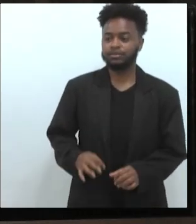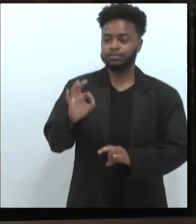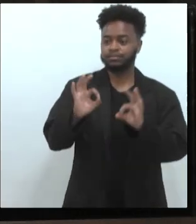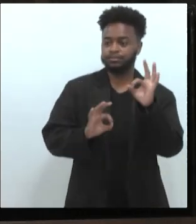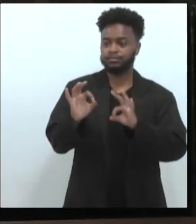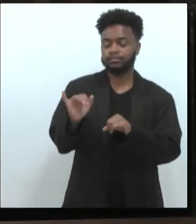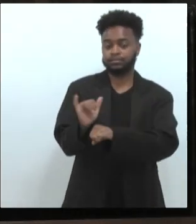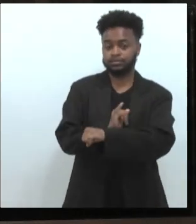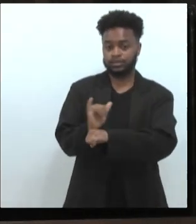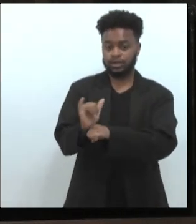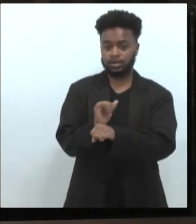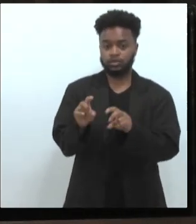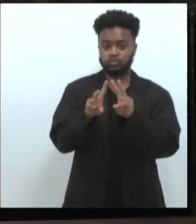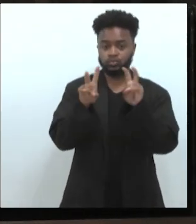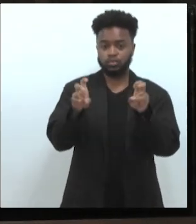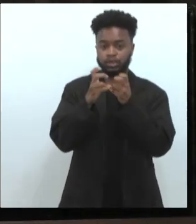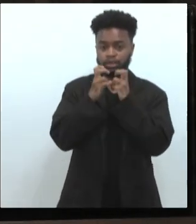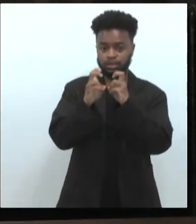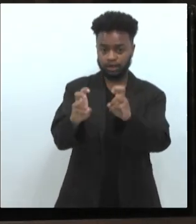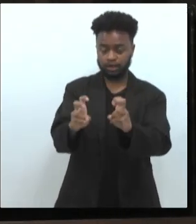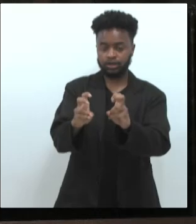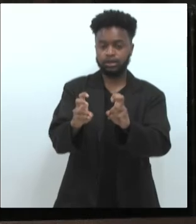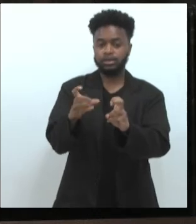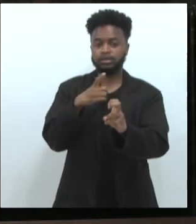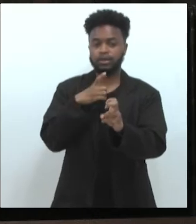a ferrovia, pode ser uma